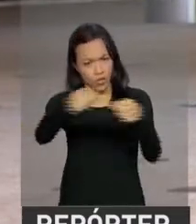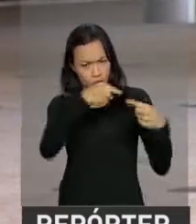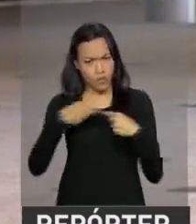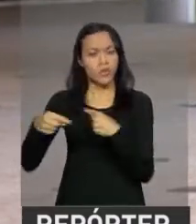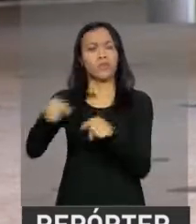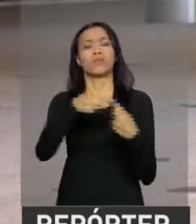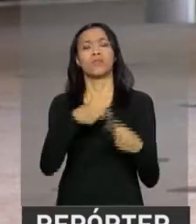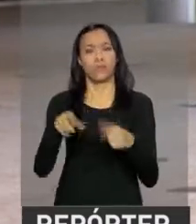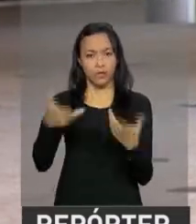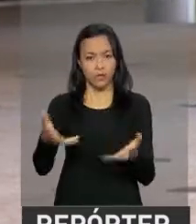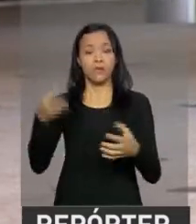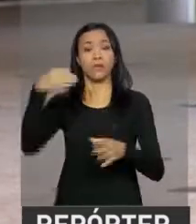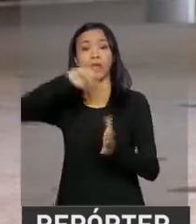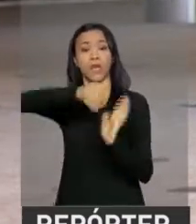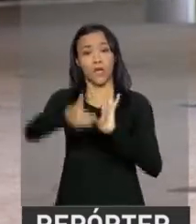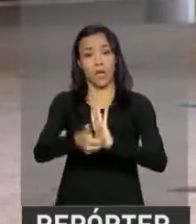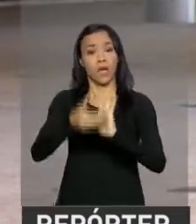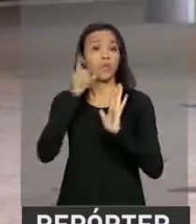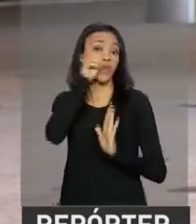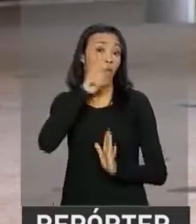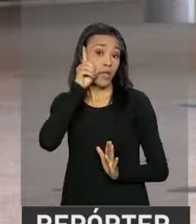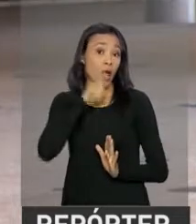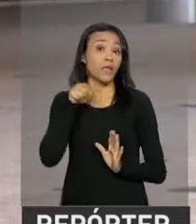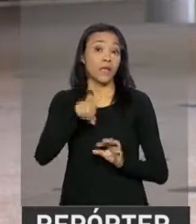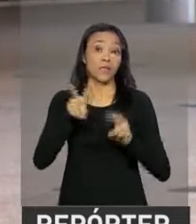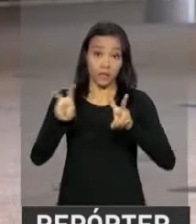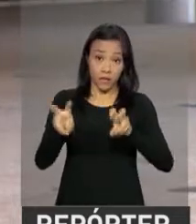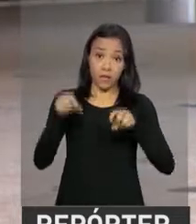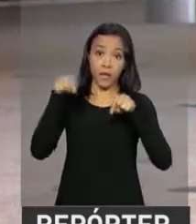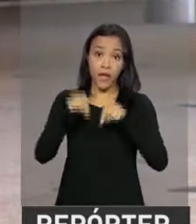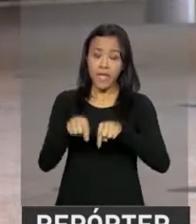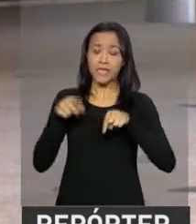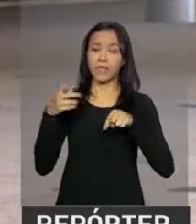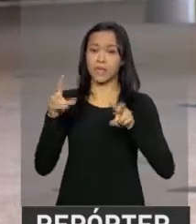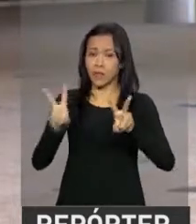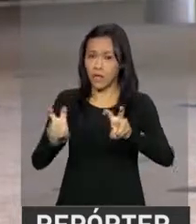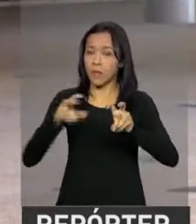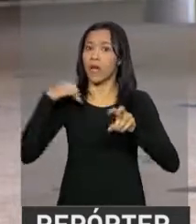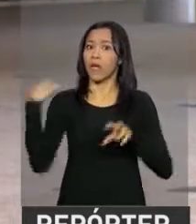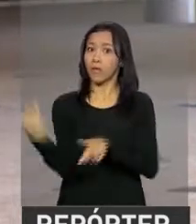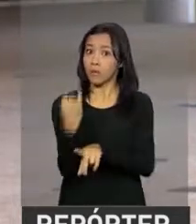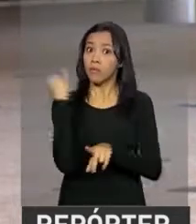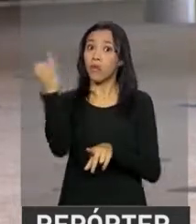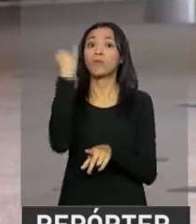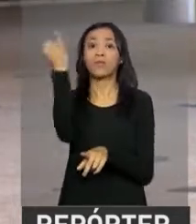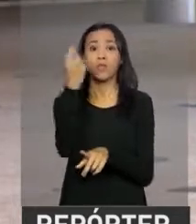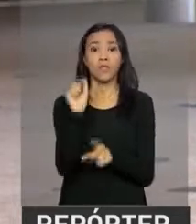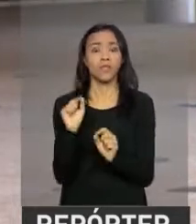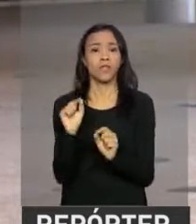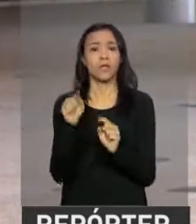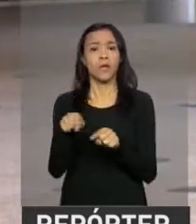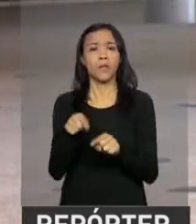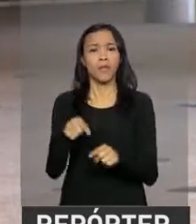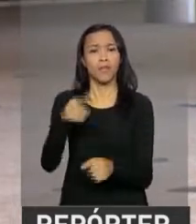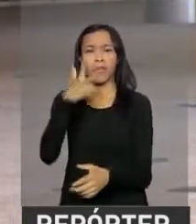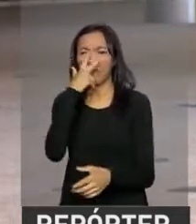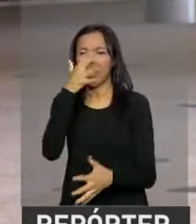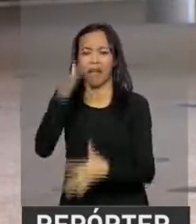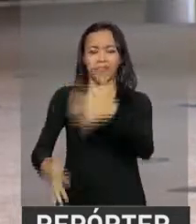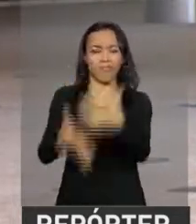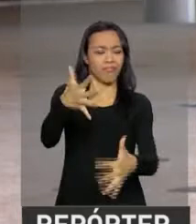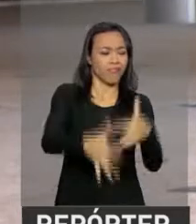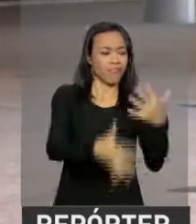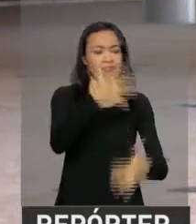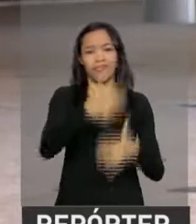Câmara dos Deputados. A expectativa é que essa matéria, que é considerada muito importante para destravar os investimentos privados